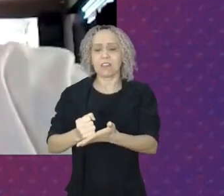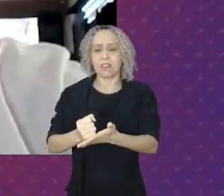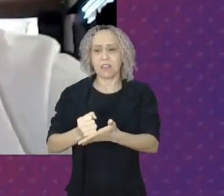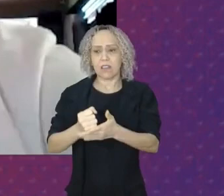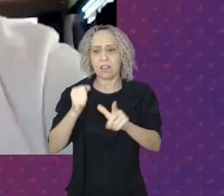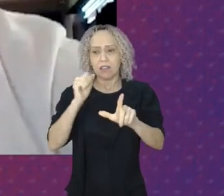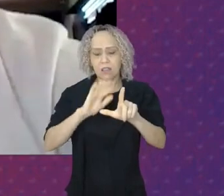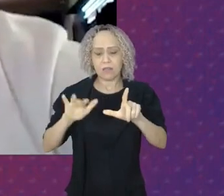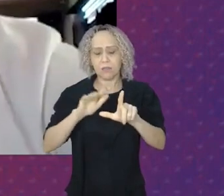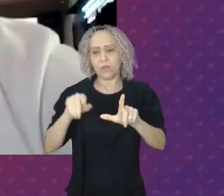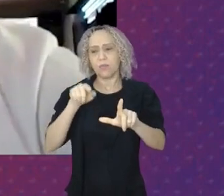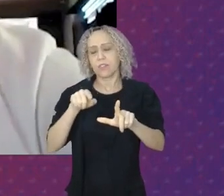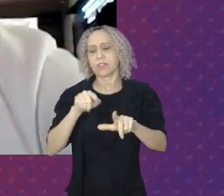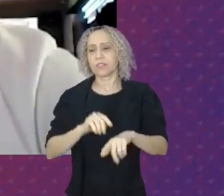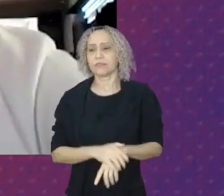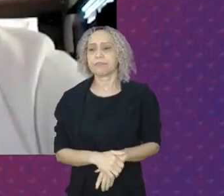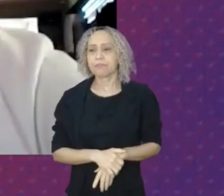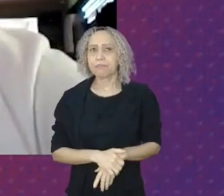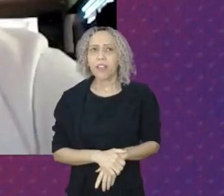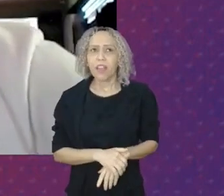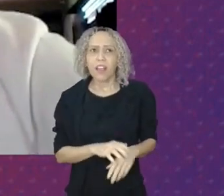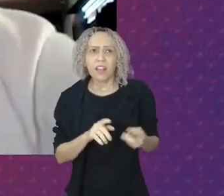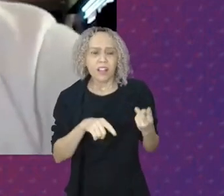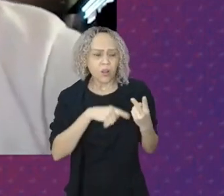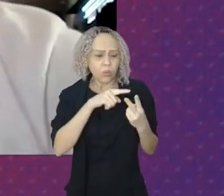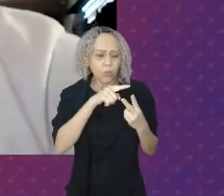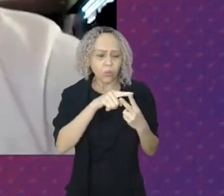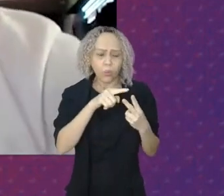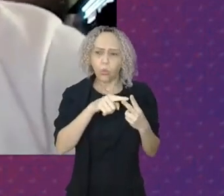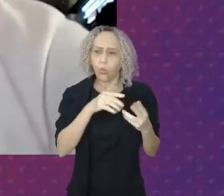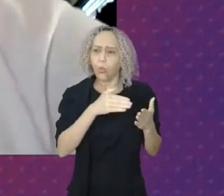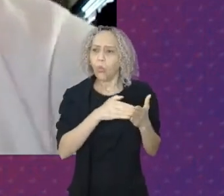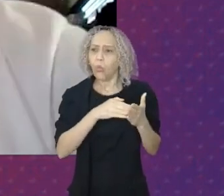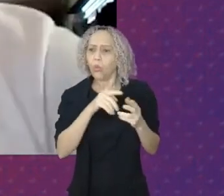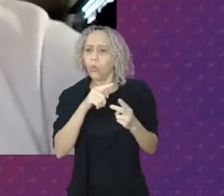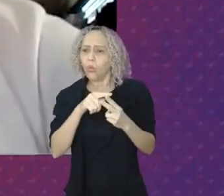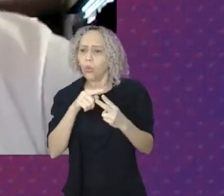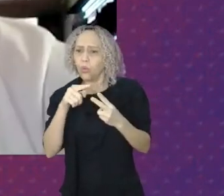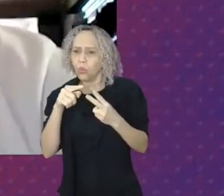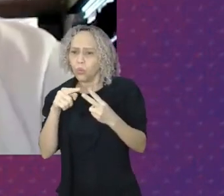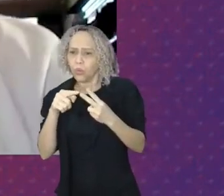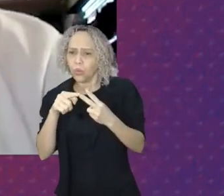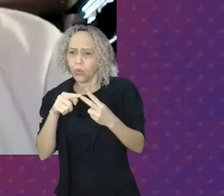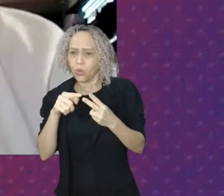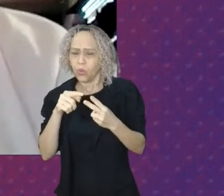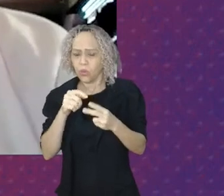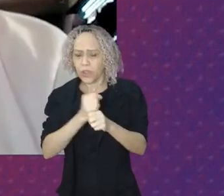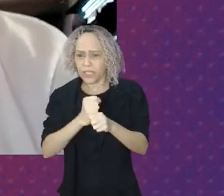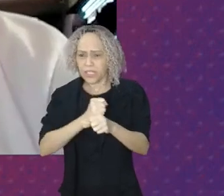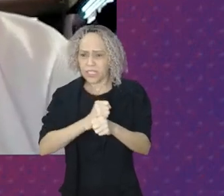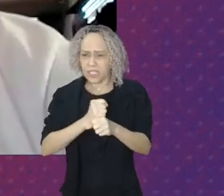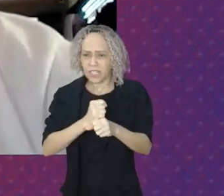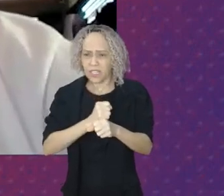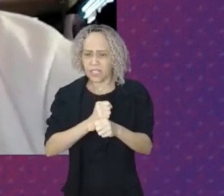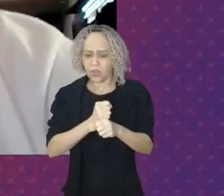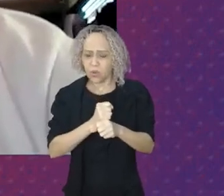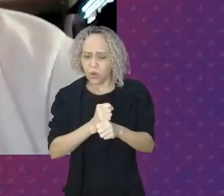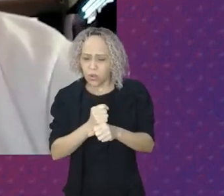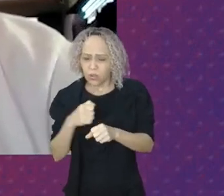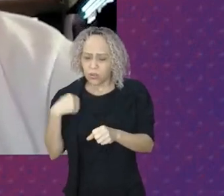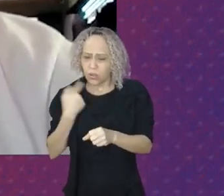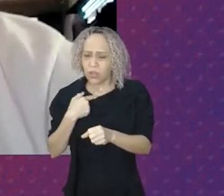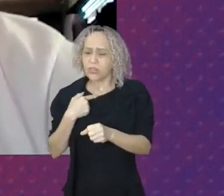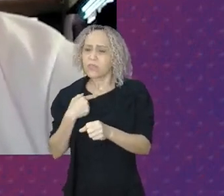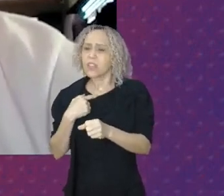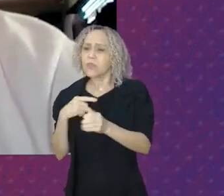fizemos, nos últimos 2 anos, um mapeamento chamado Lesbocenso Nacional. É um mapeamento de